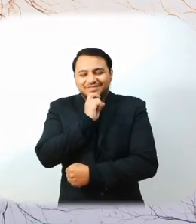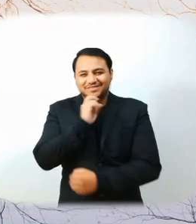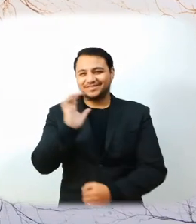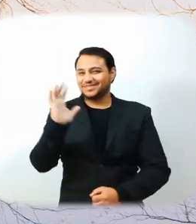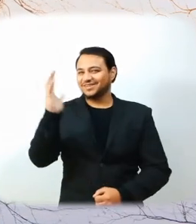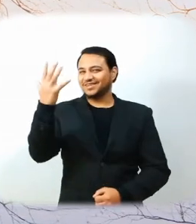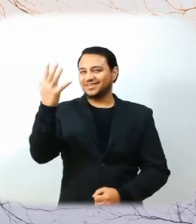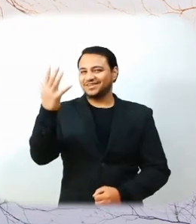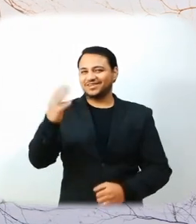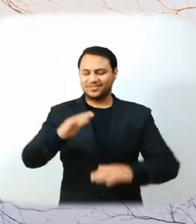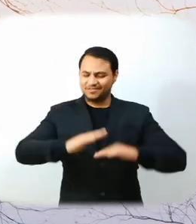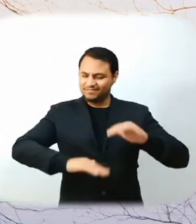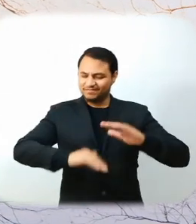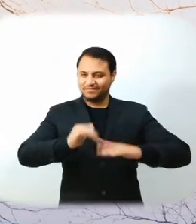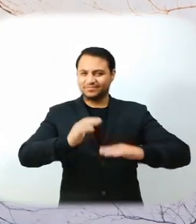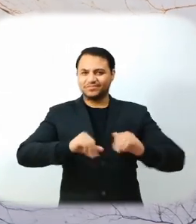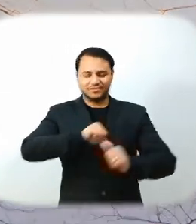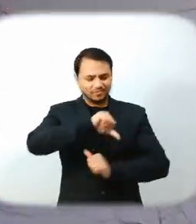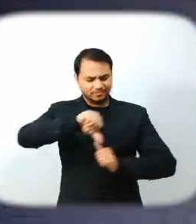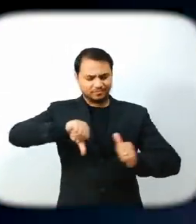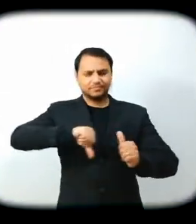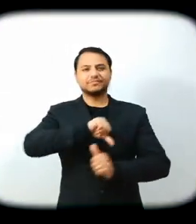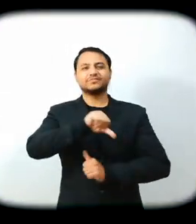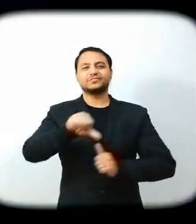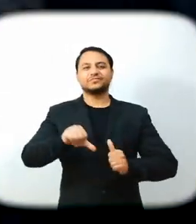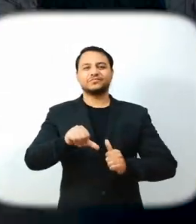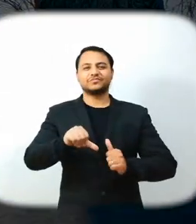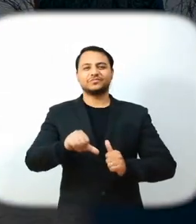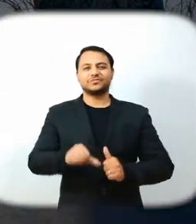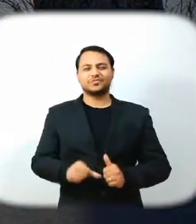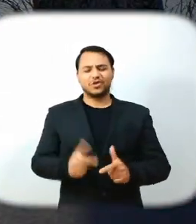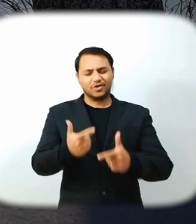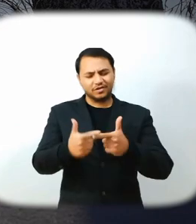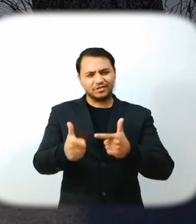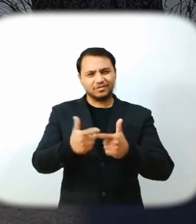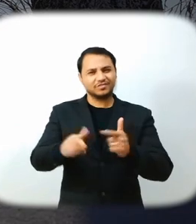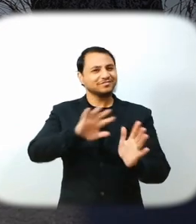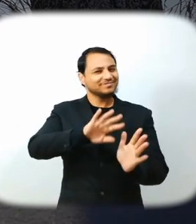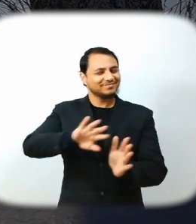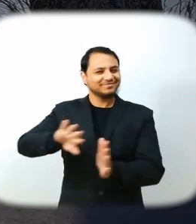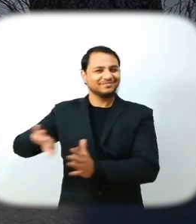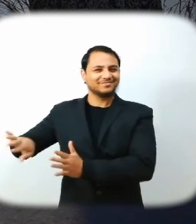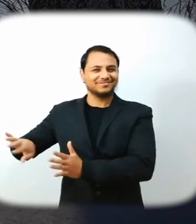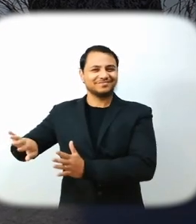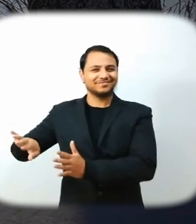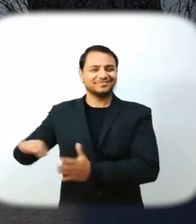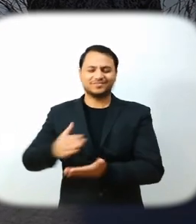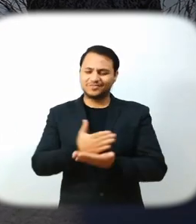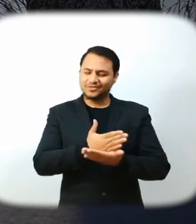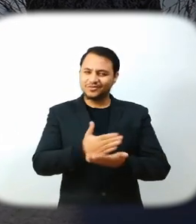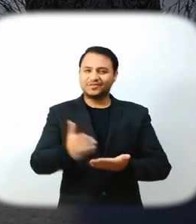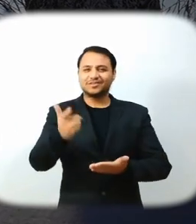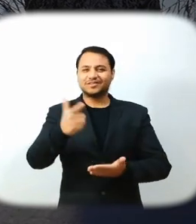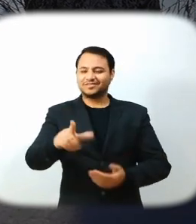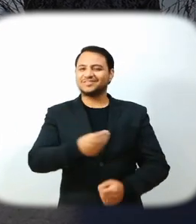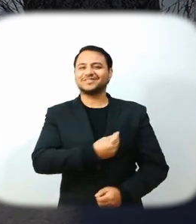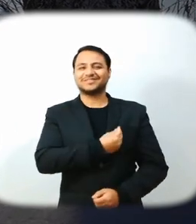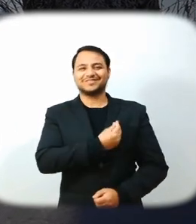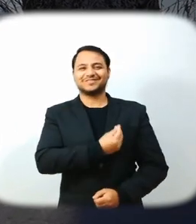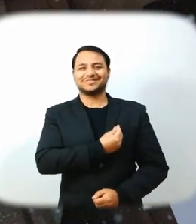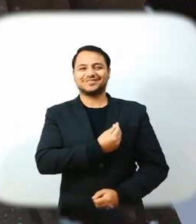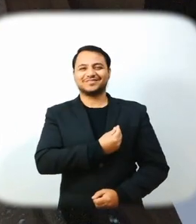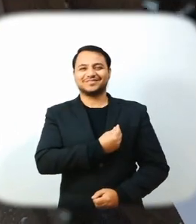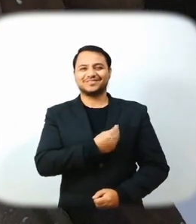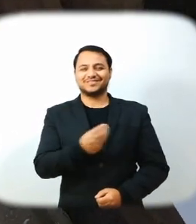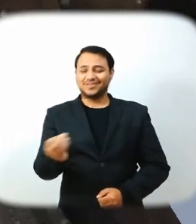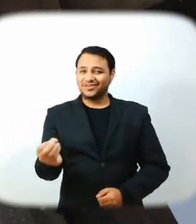O inverno é uma estação de preparação para o renascimento. Deixe ir embora tudo o que não te serve mais e recomece uma nova